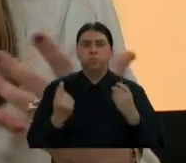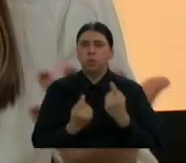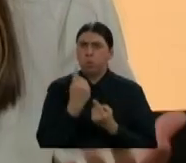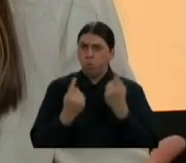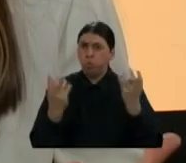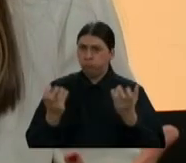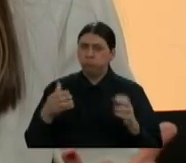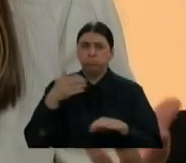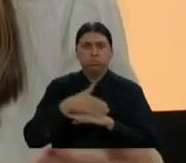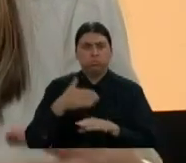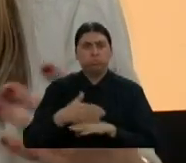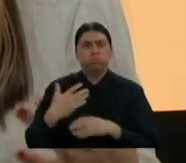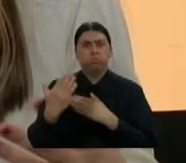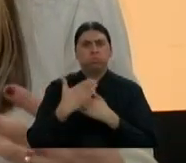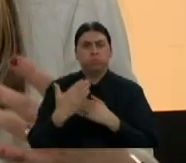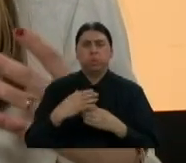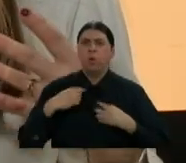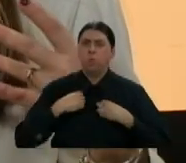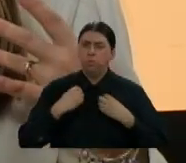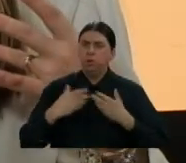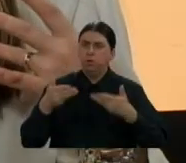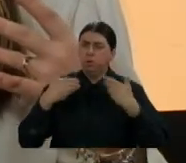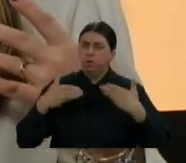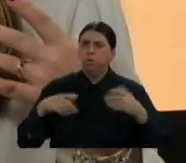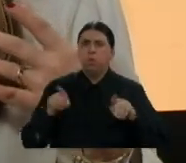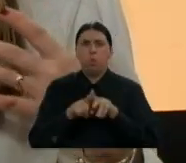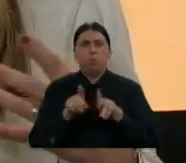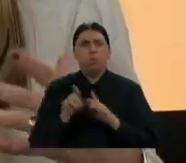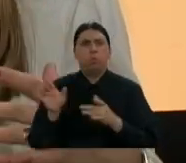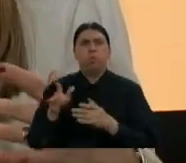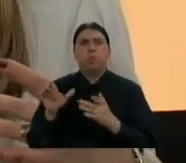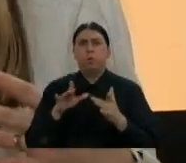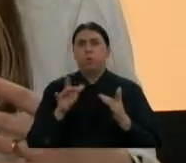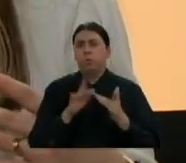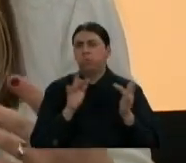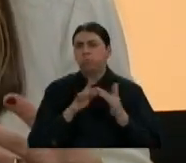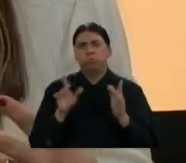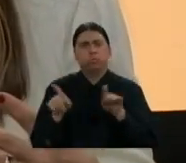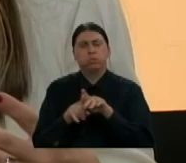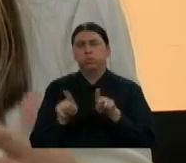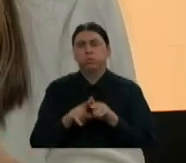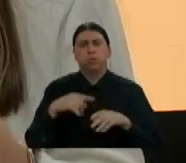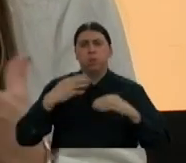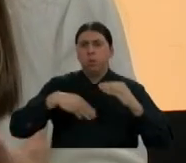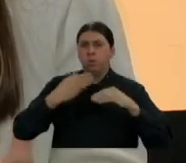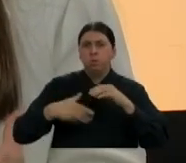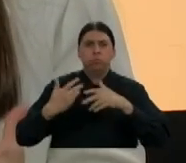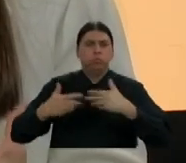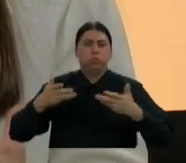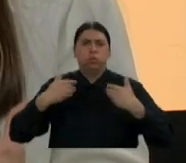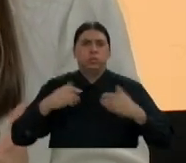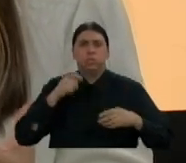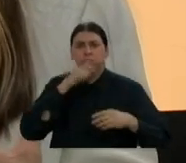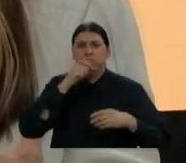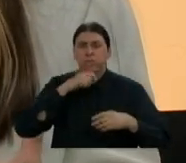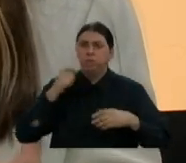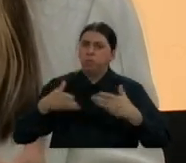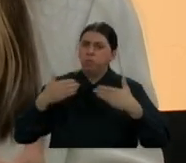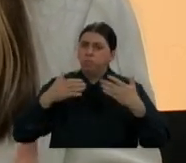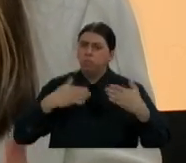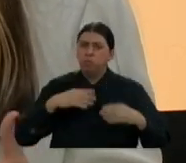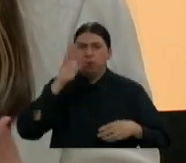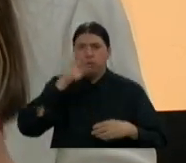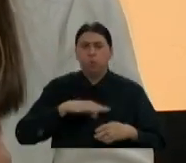quiser de alguma forma do a roupas objetos objetos produtos de e mail só atenção que não é só é